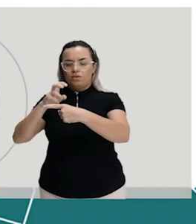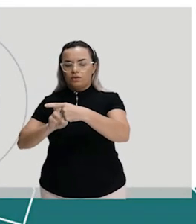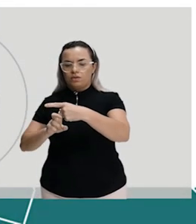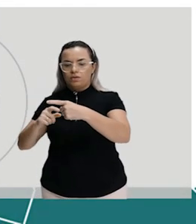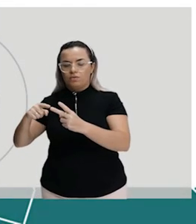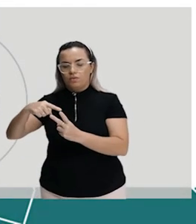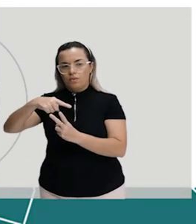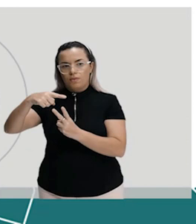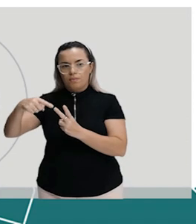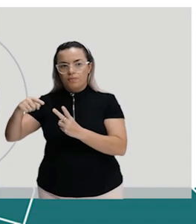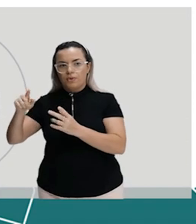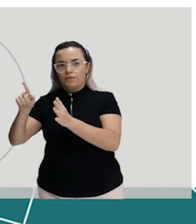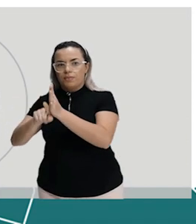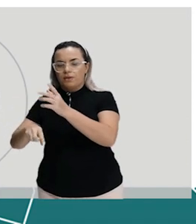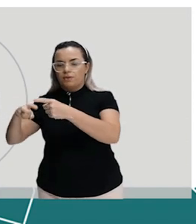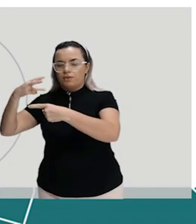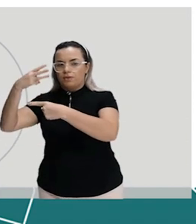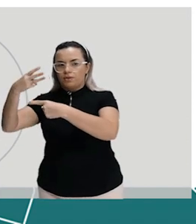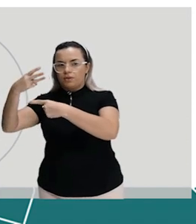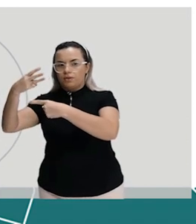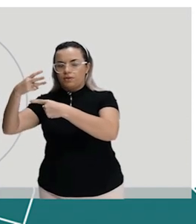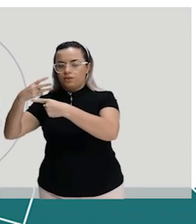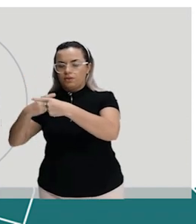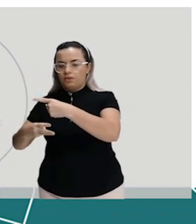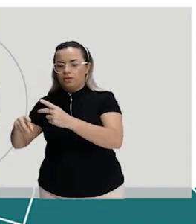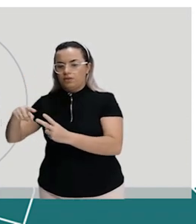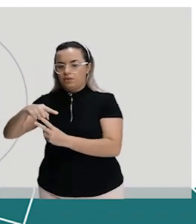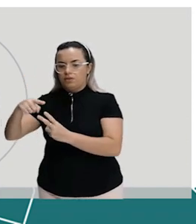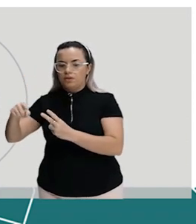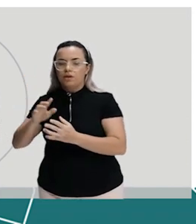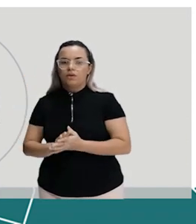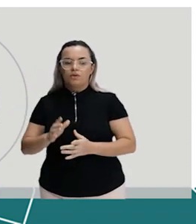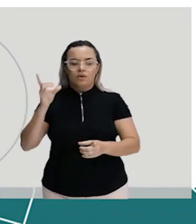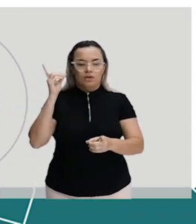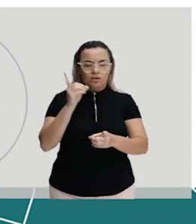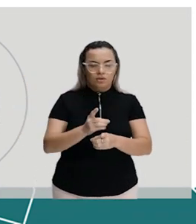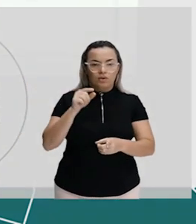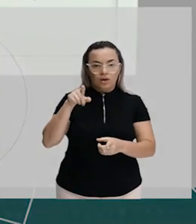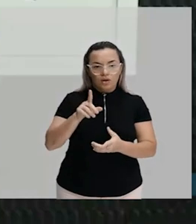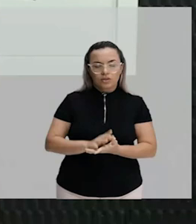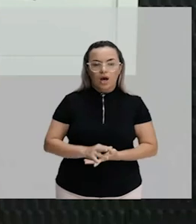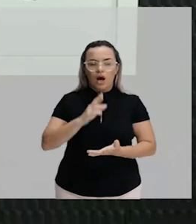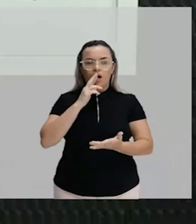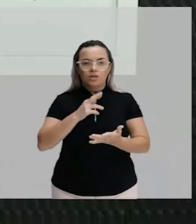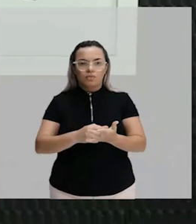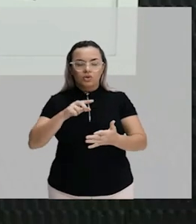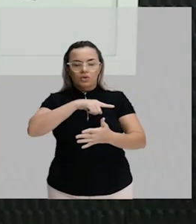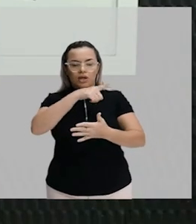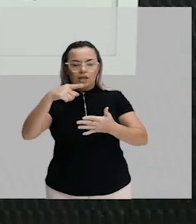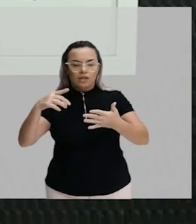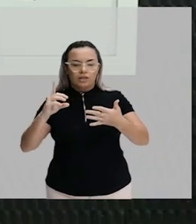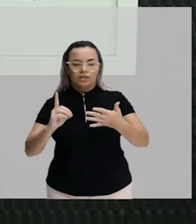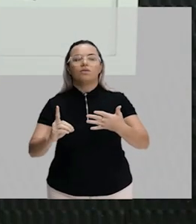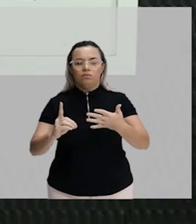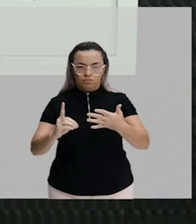D certo como resposta vocês irão encontrar a letra D então fica aí esse exercício para vocês terminarem em casa ok